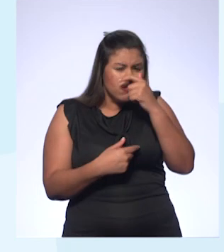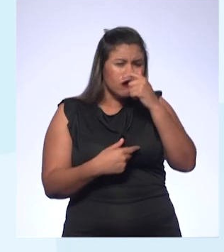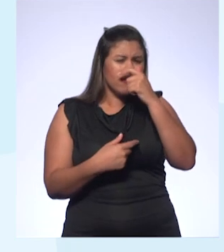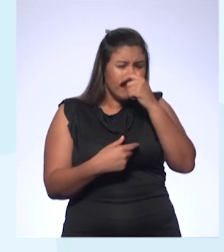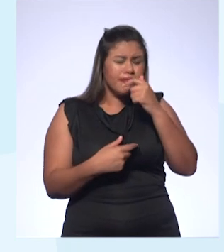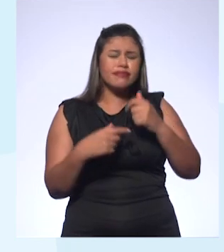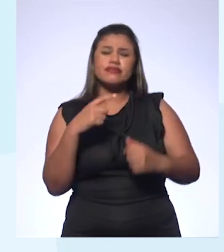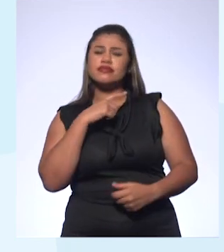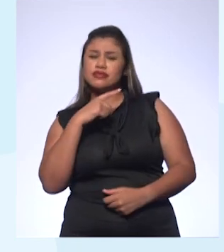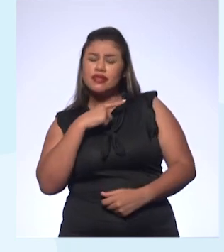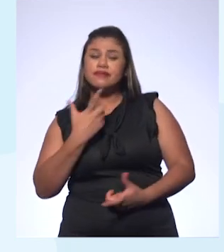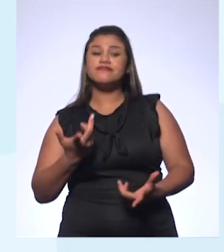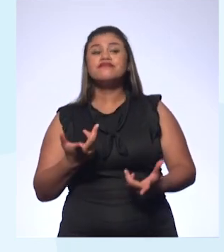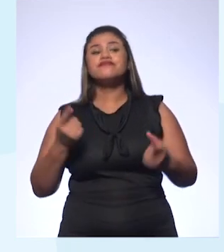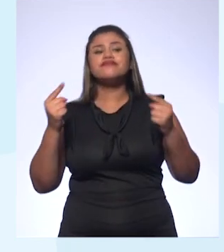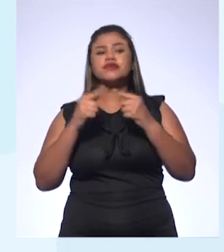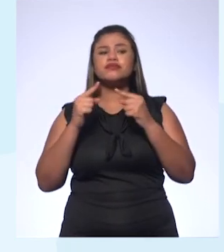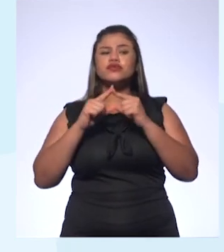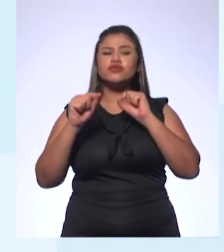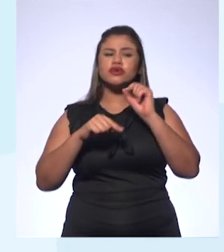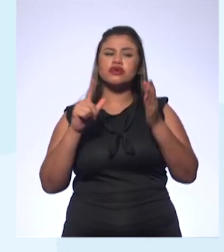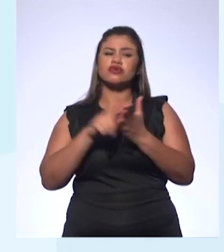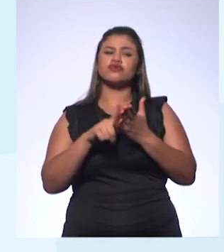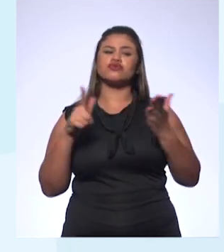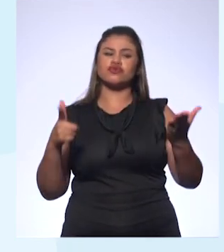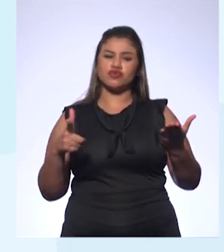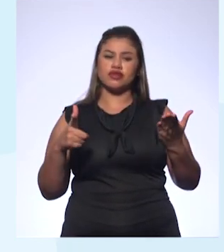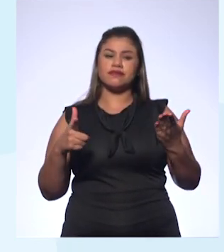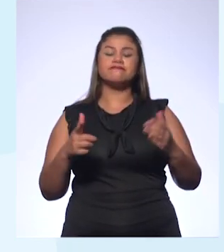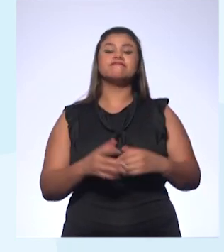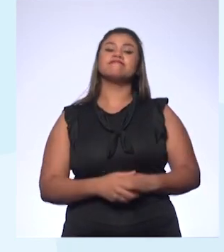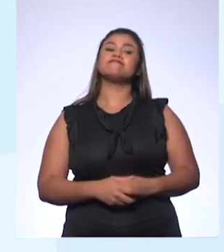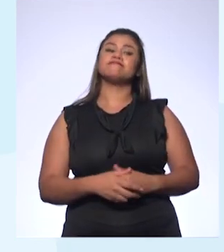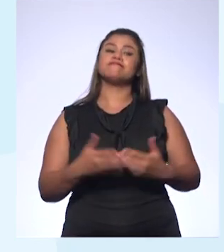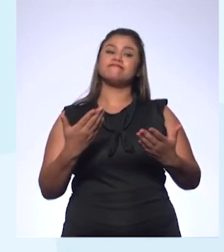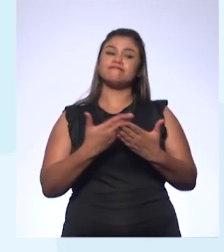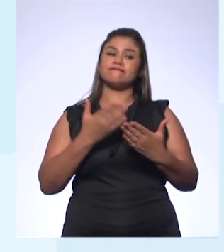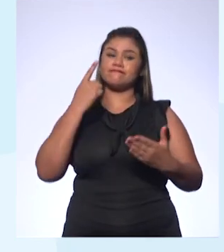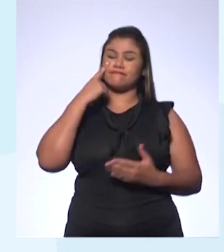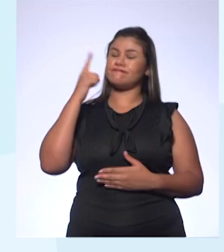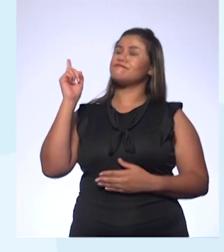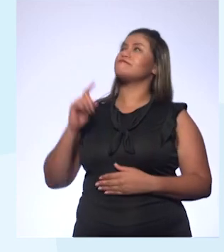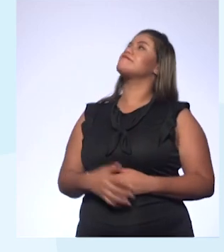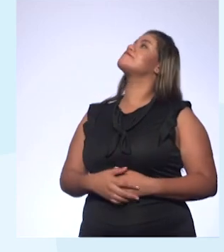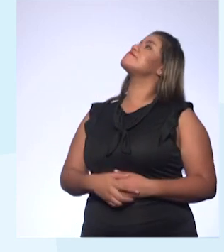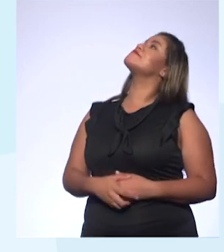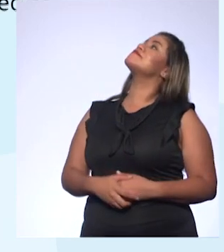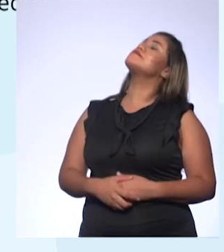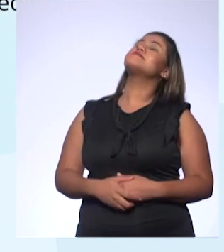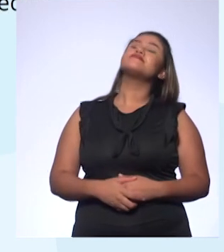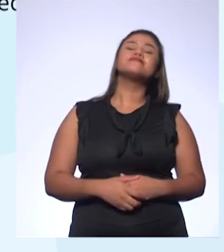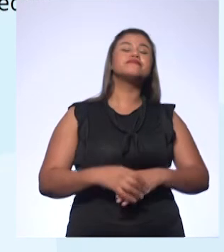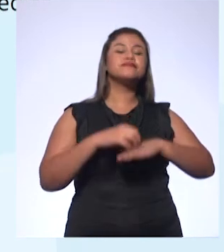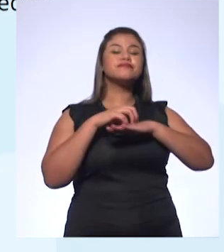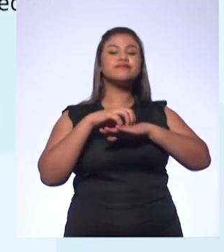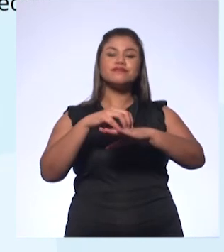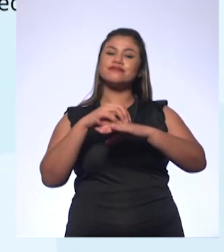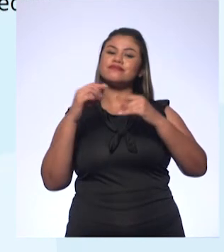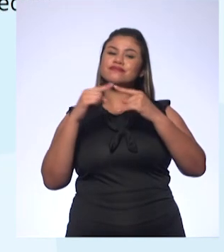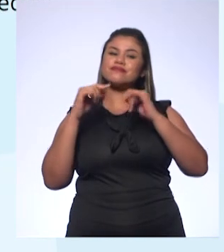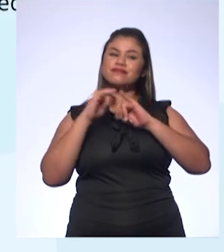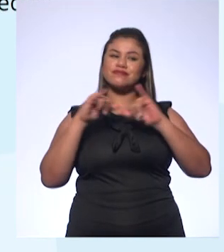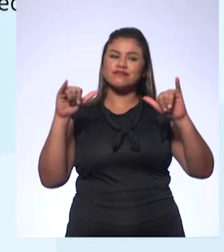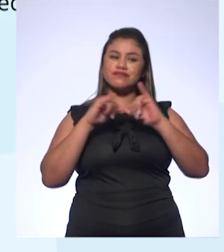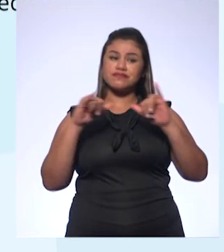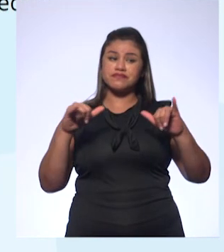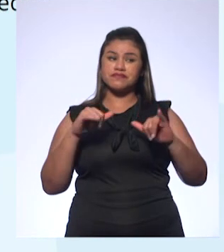resfriado. Então, esse fragmento foi retirado de uma notícia de jornal. Então, aí já mostra o veículo de onde foi retirado essa notícia.